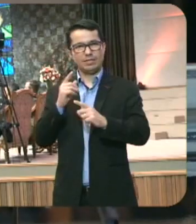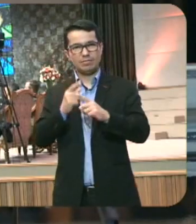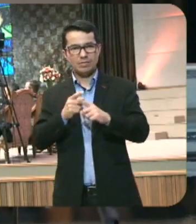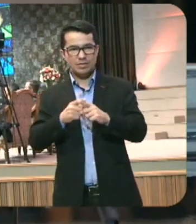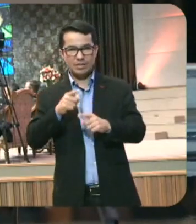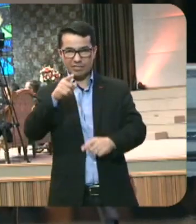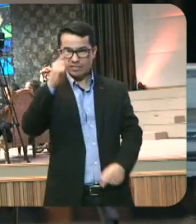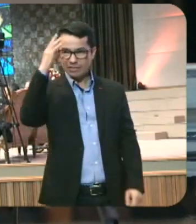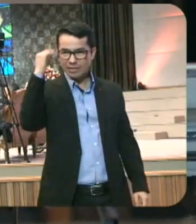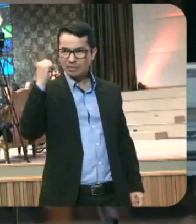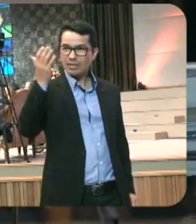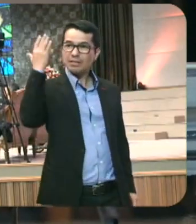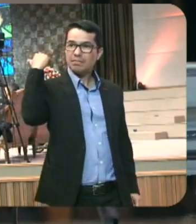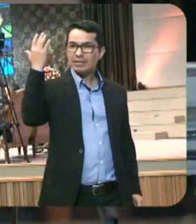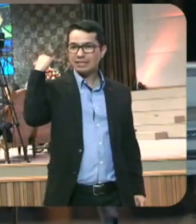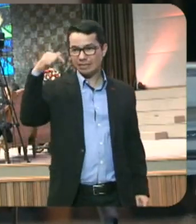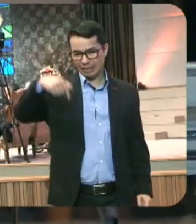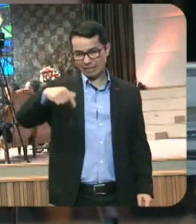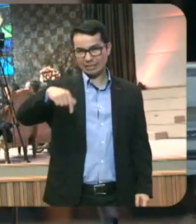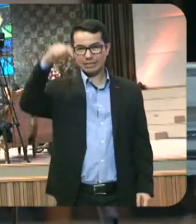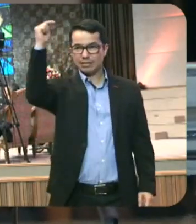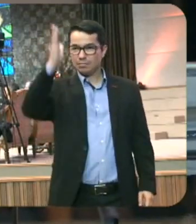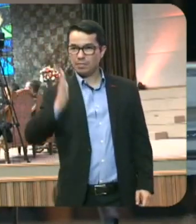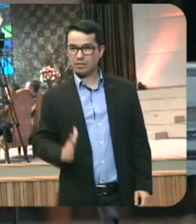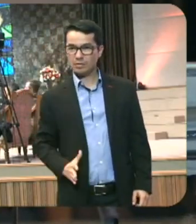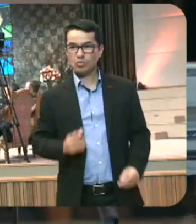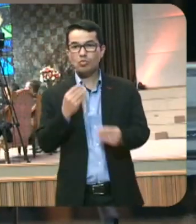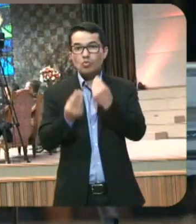e dava para o outro, e dizia: minha palavra vale.